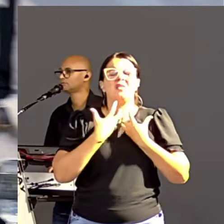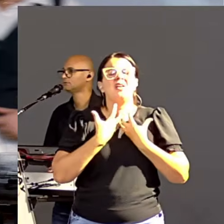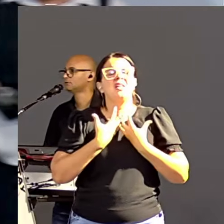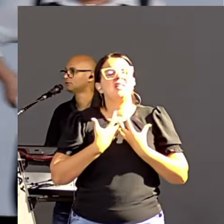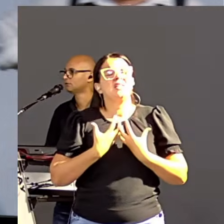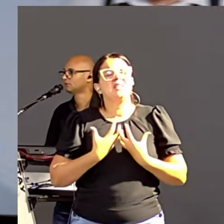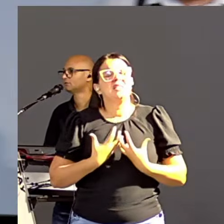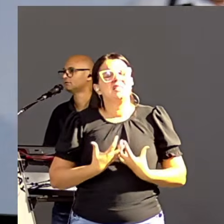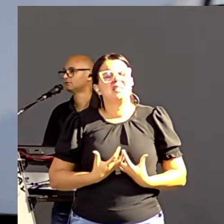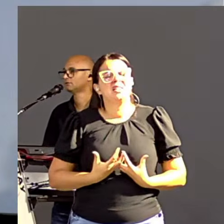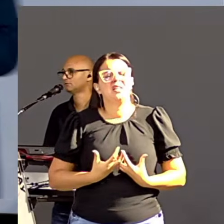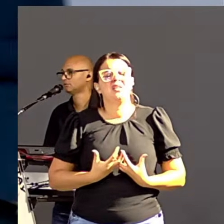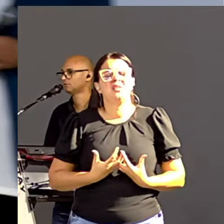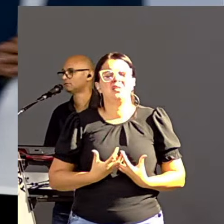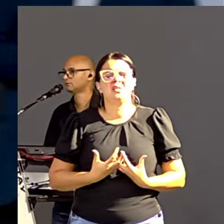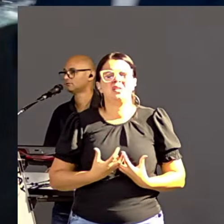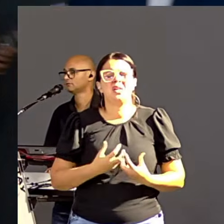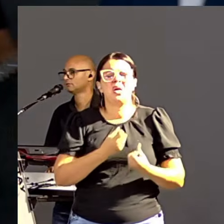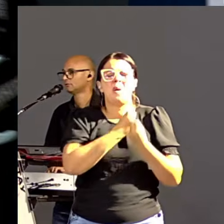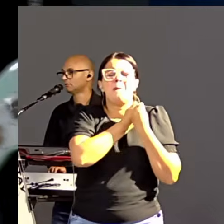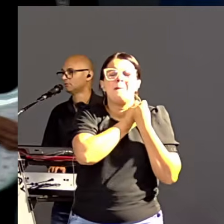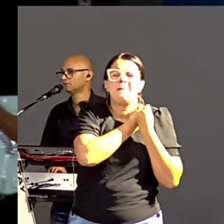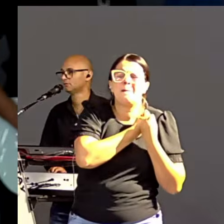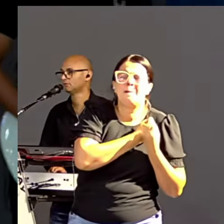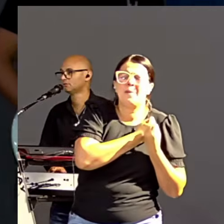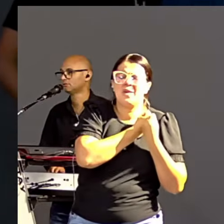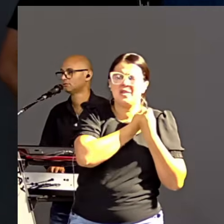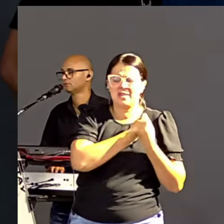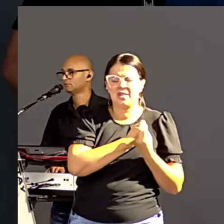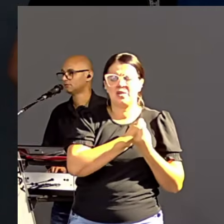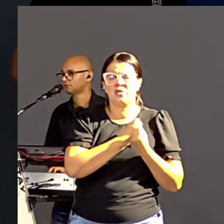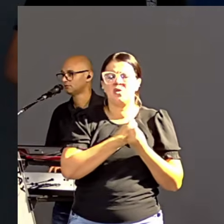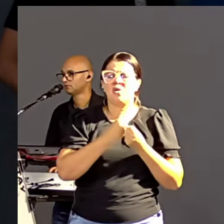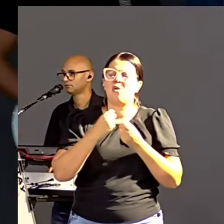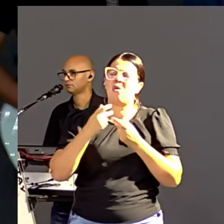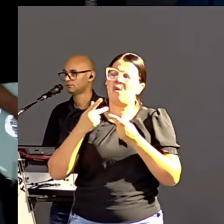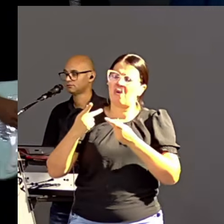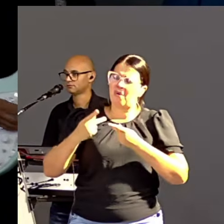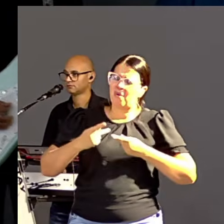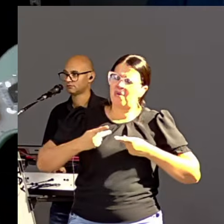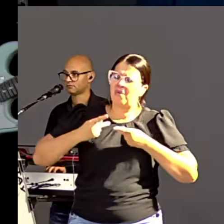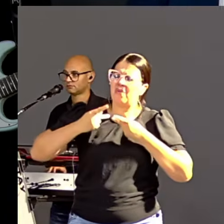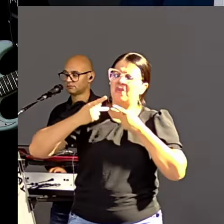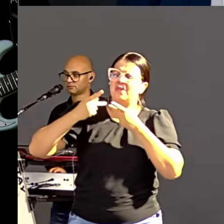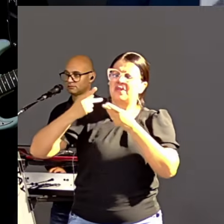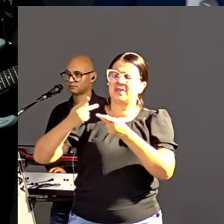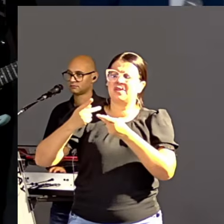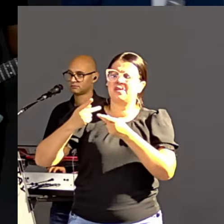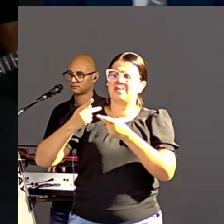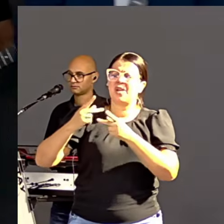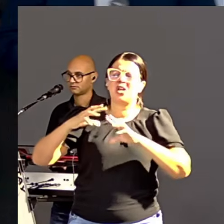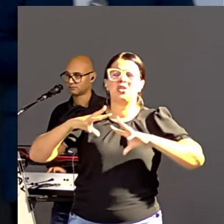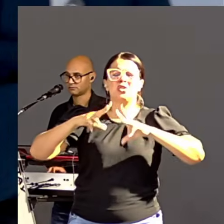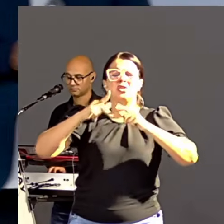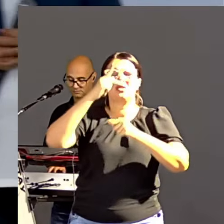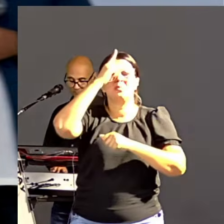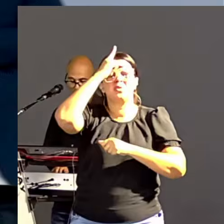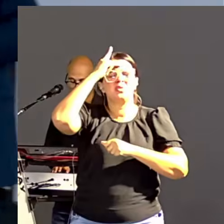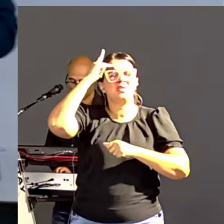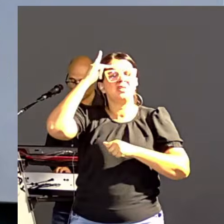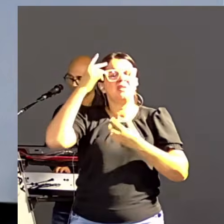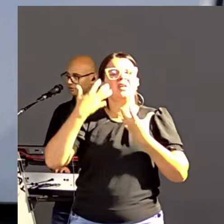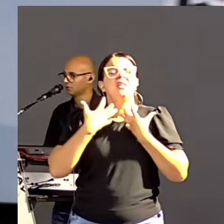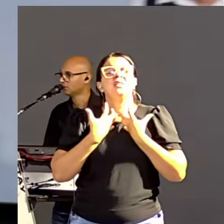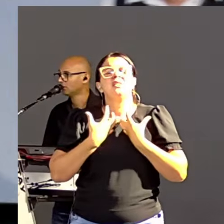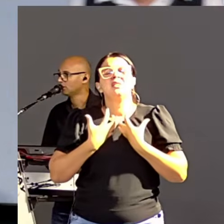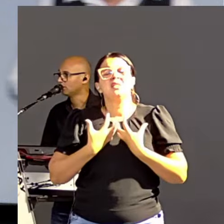e sobrecarregados. O convite dele é chamando para um alívio. Vinde a mim todos que estão